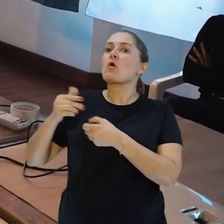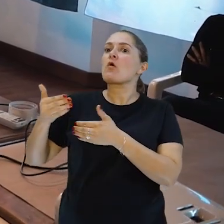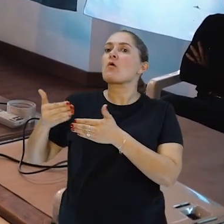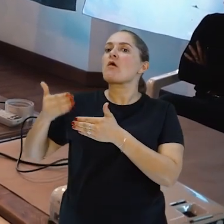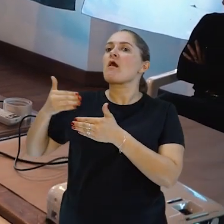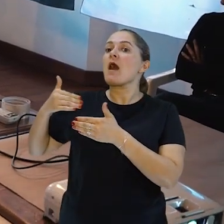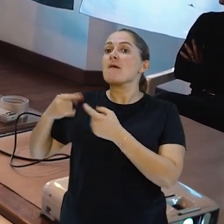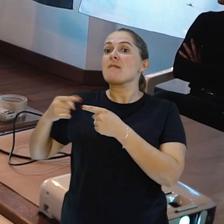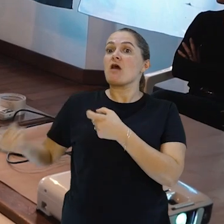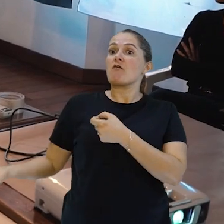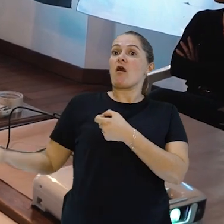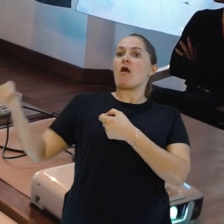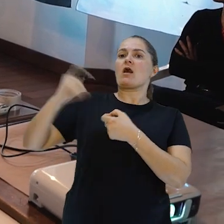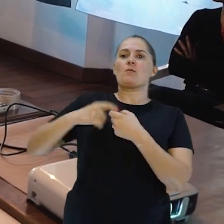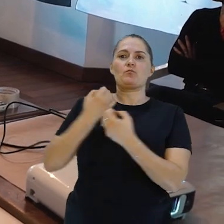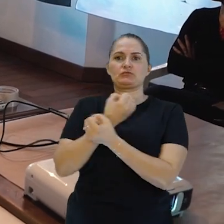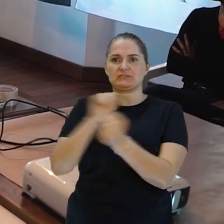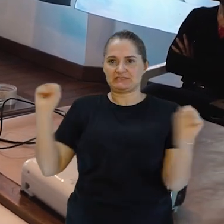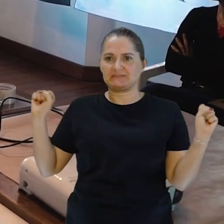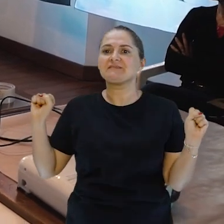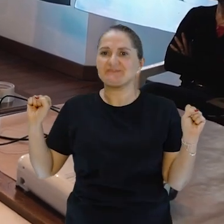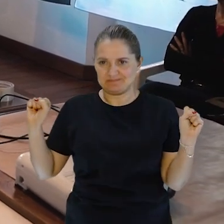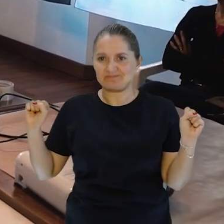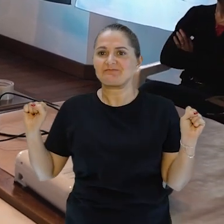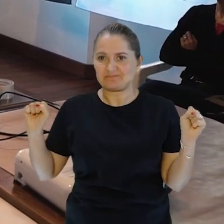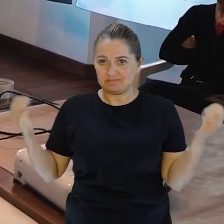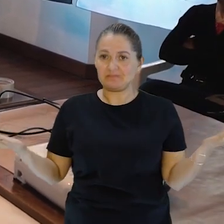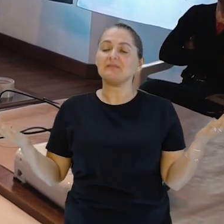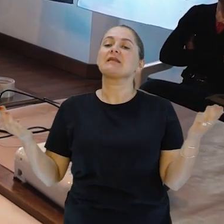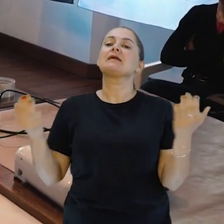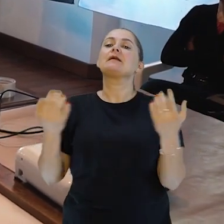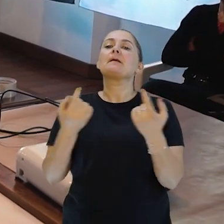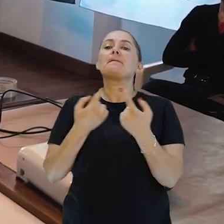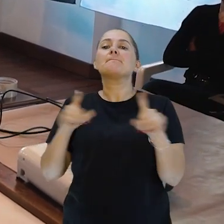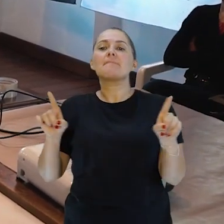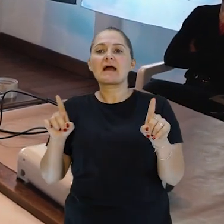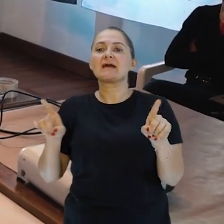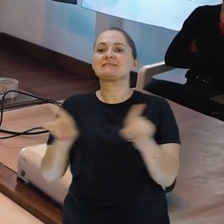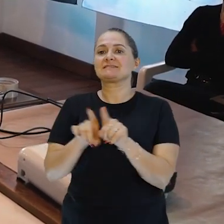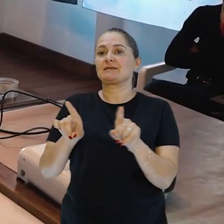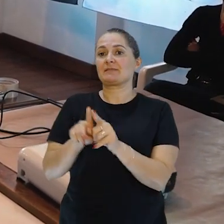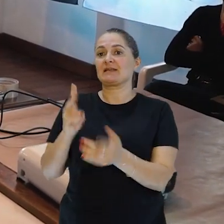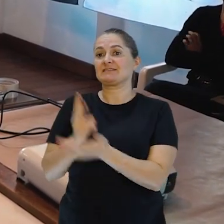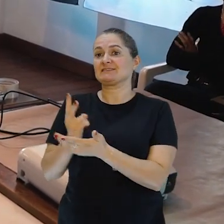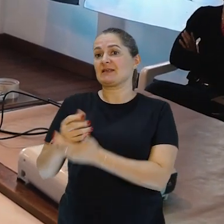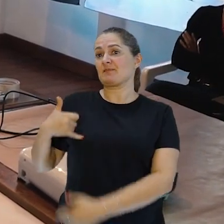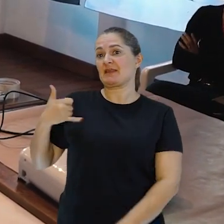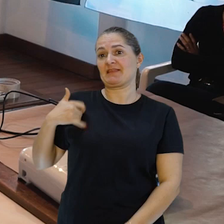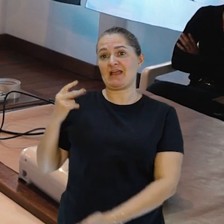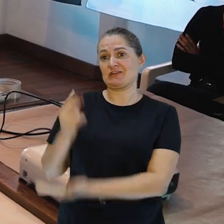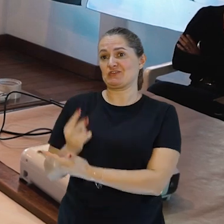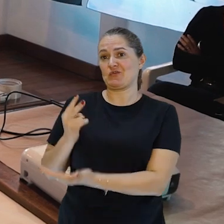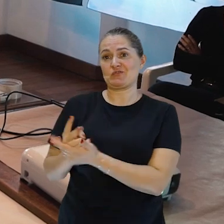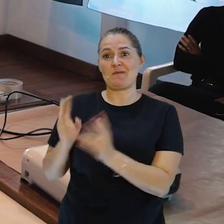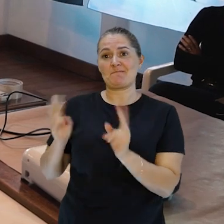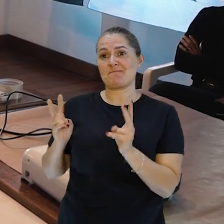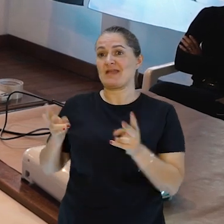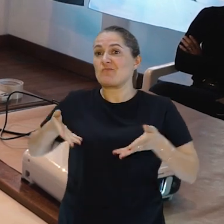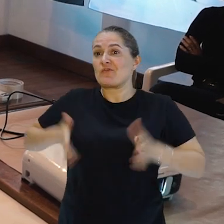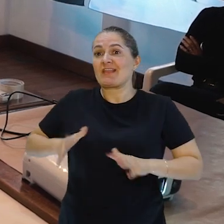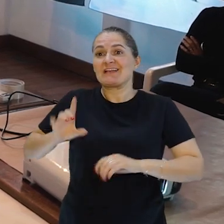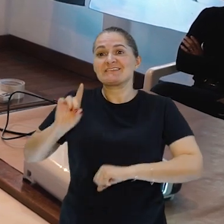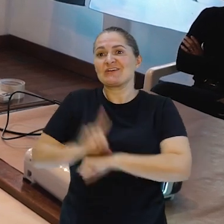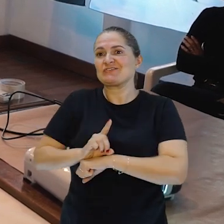aparência próxima, fazendo cirurgia plástica. Mas a gente sempre vai ter a idade que a gente